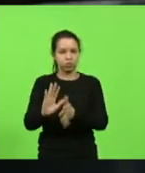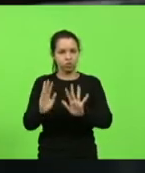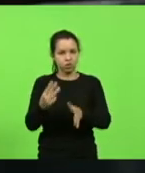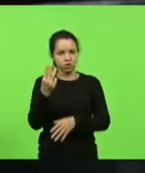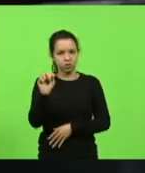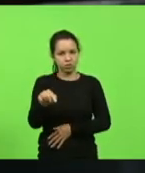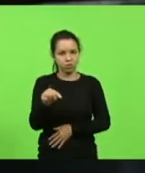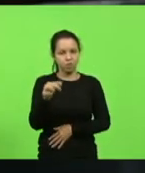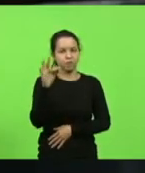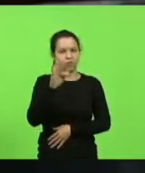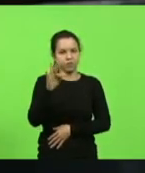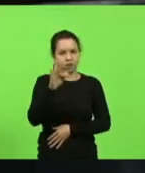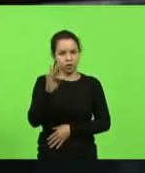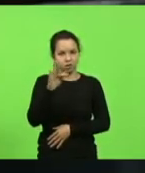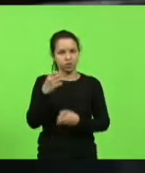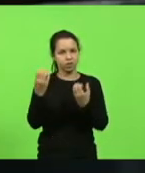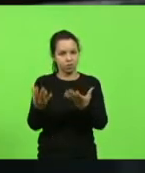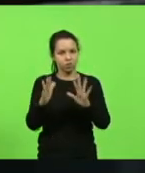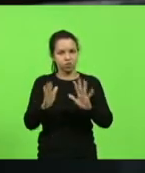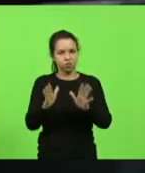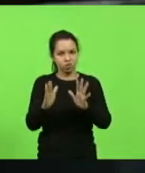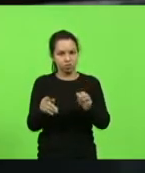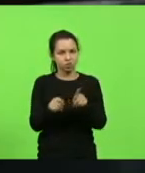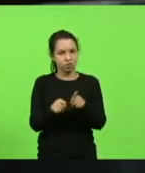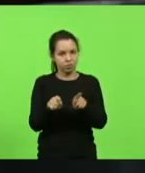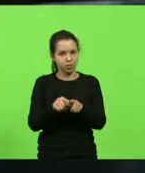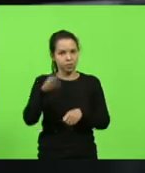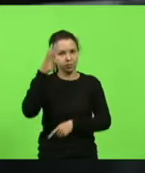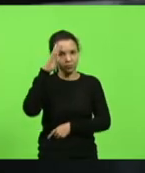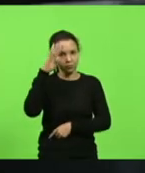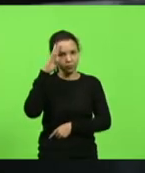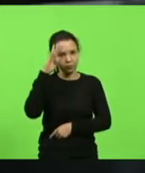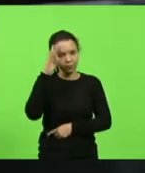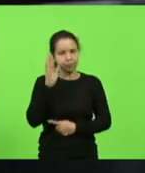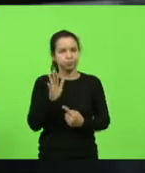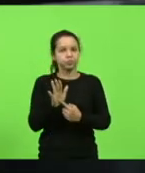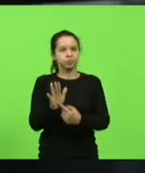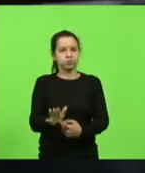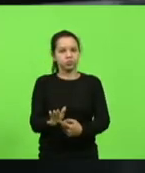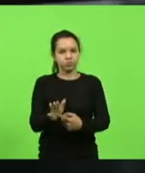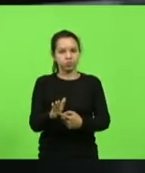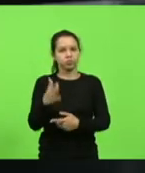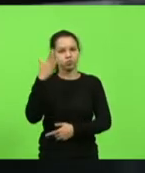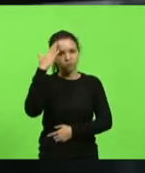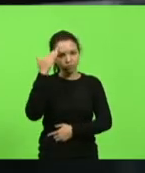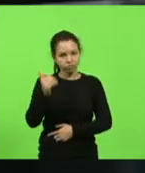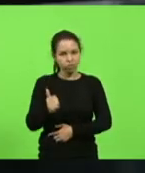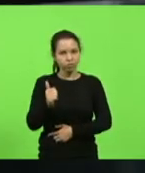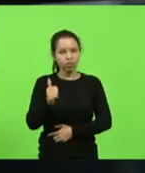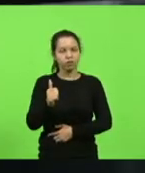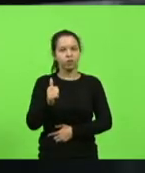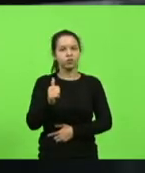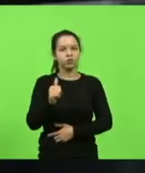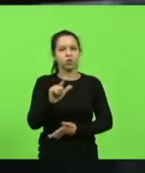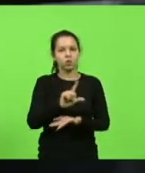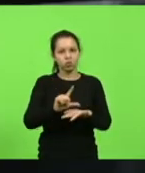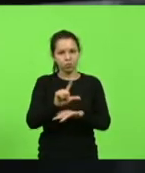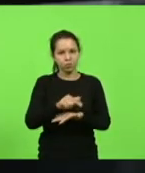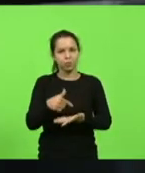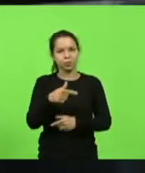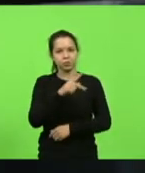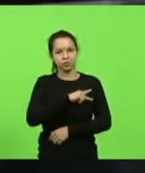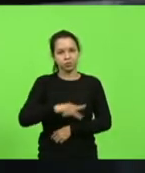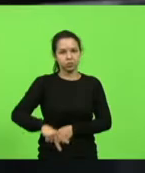fevereiro. E para fechar, o general que foi apontado como expert em logística pelo presidente Bolsonaro, enviou